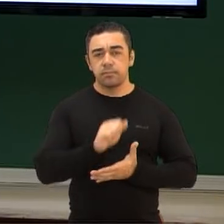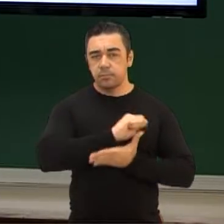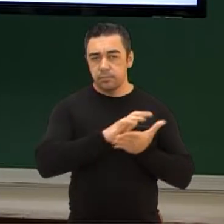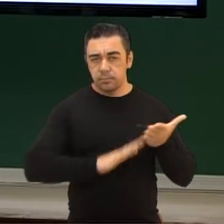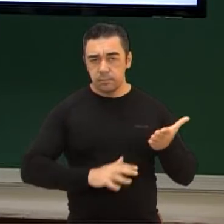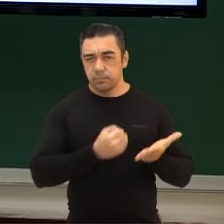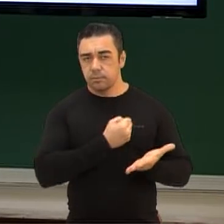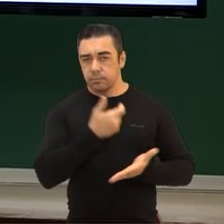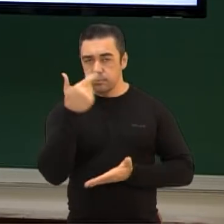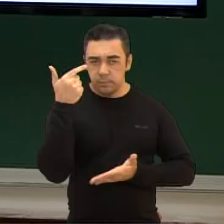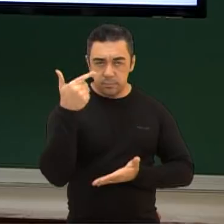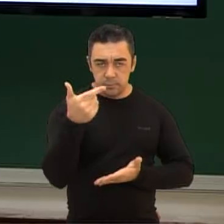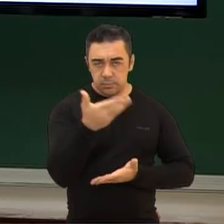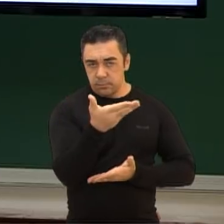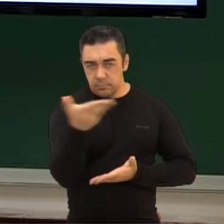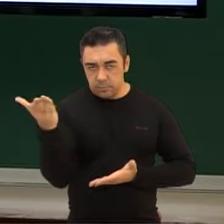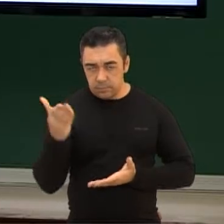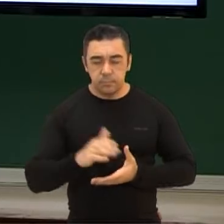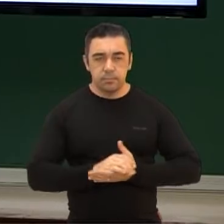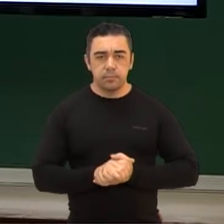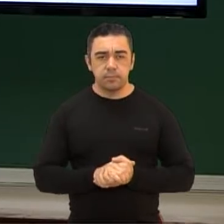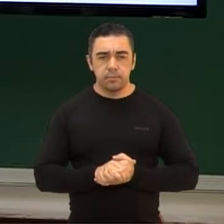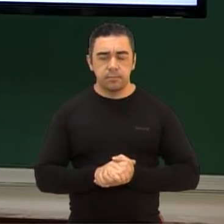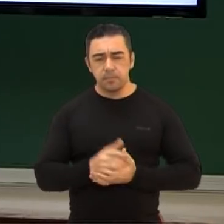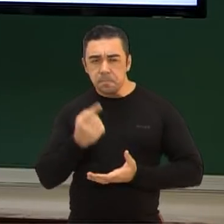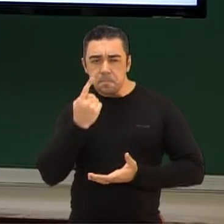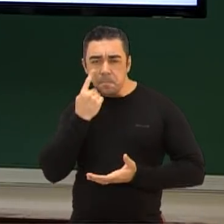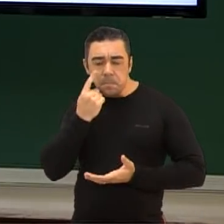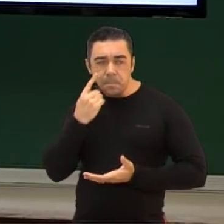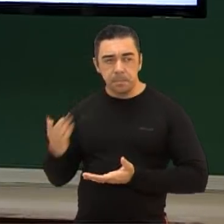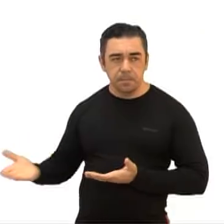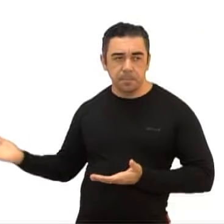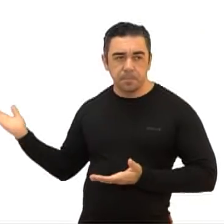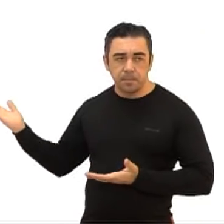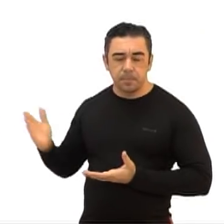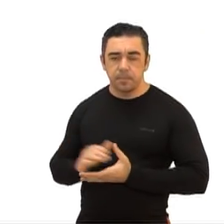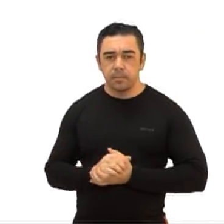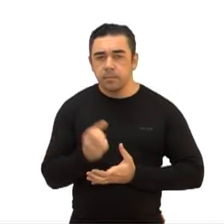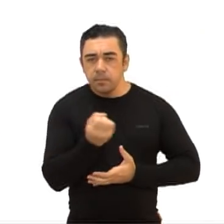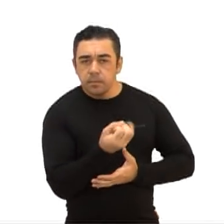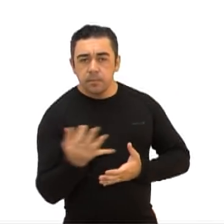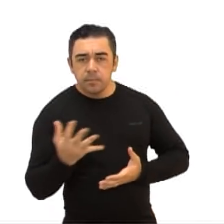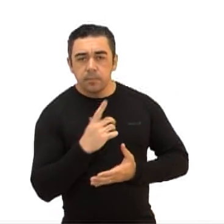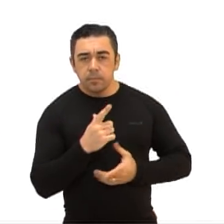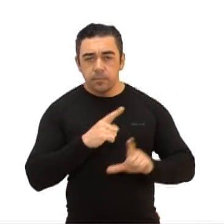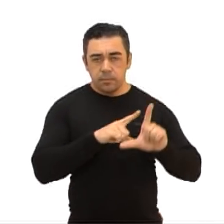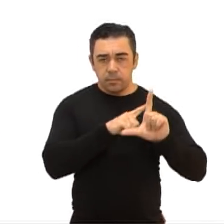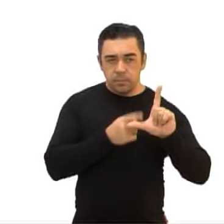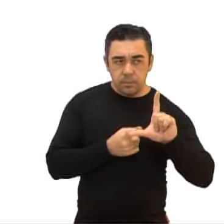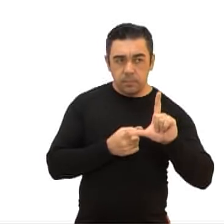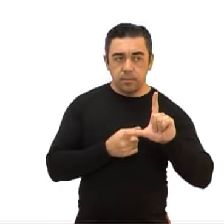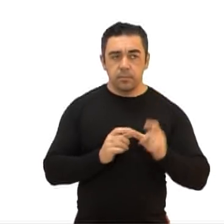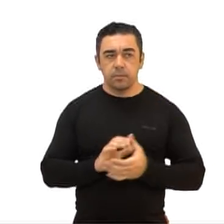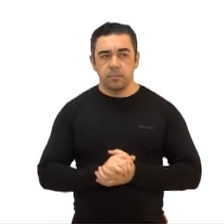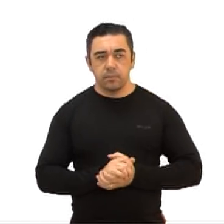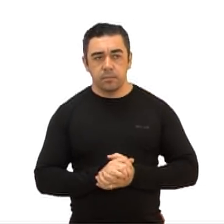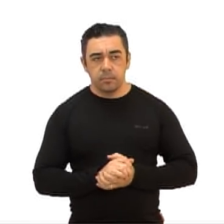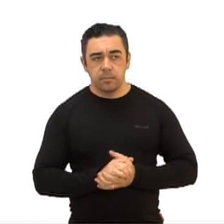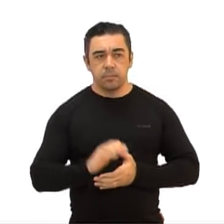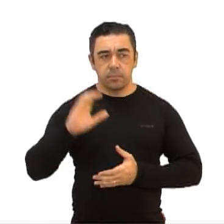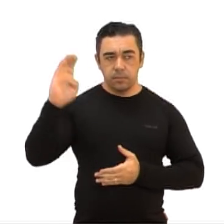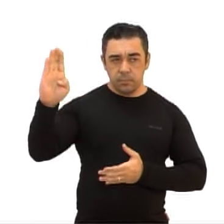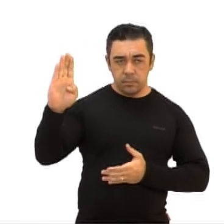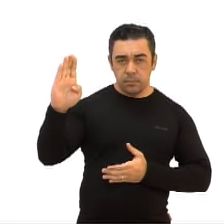Agora, mais um exercício para vocês resolverem. Vejamos aqui. Calcule a medida do ângulo